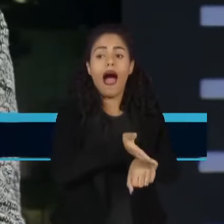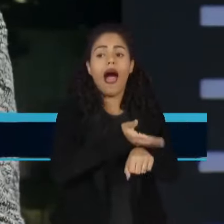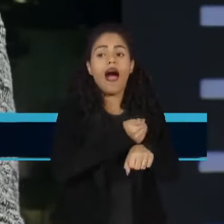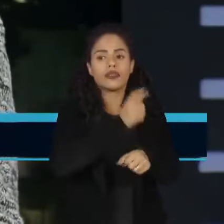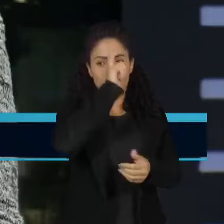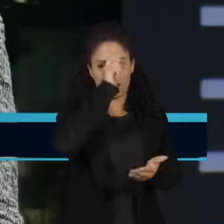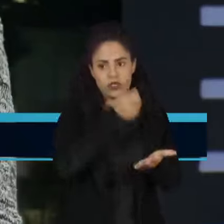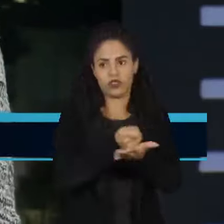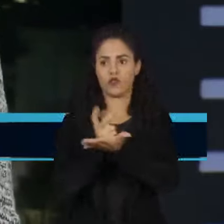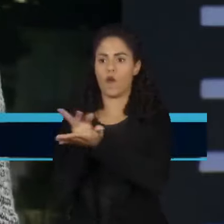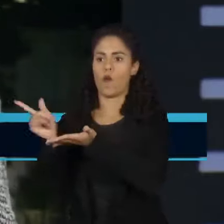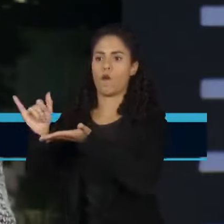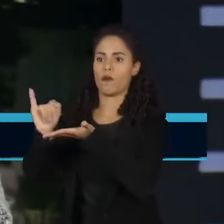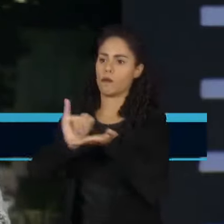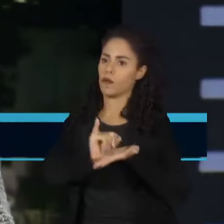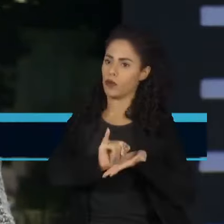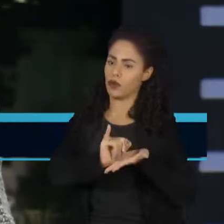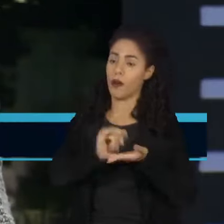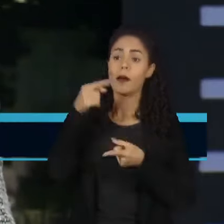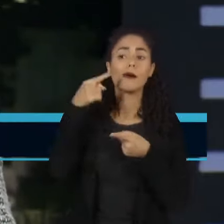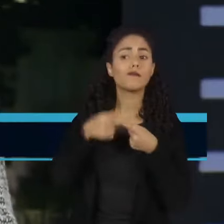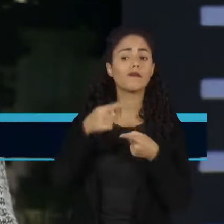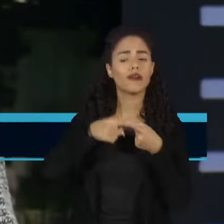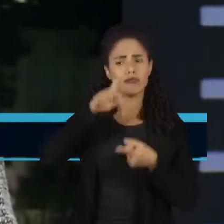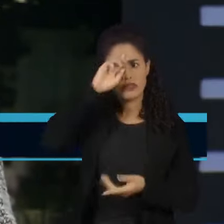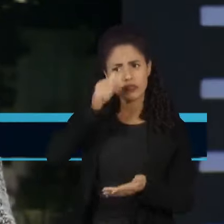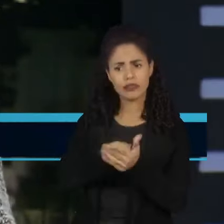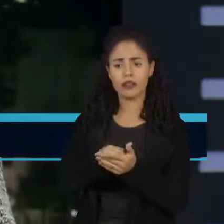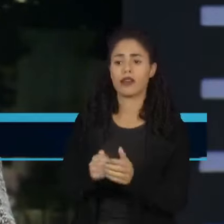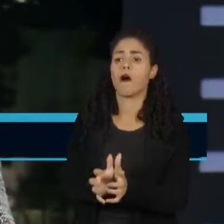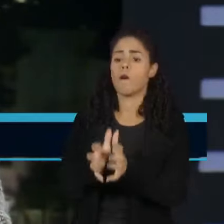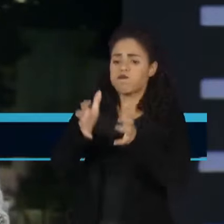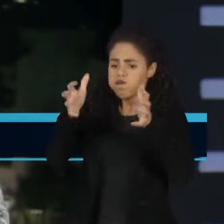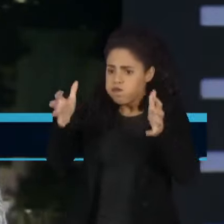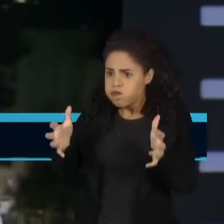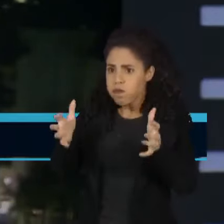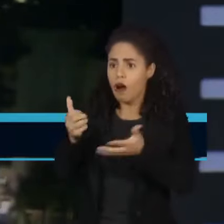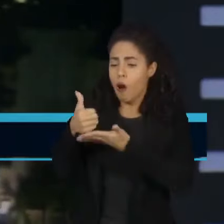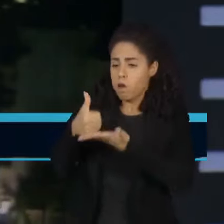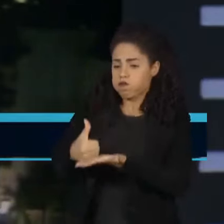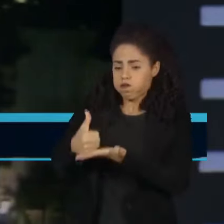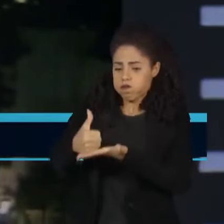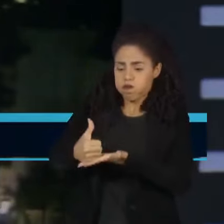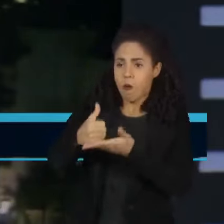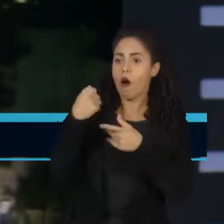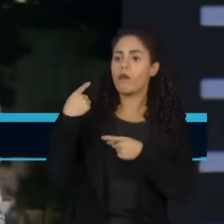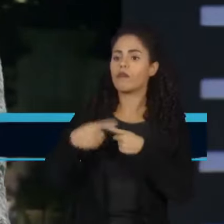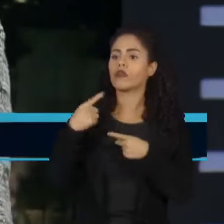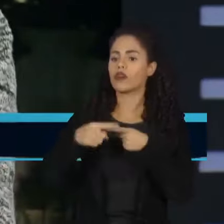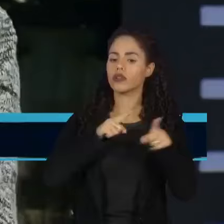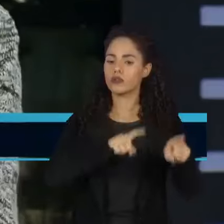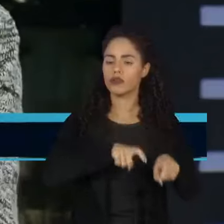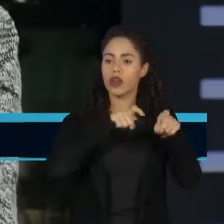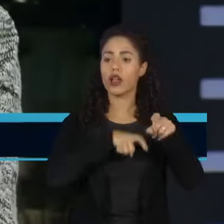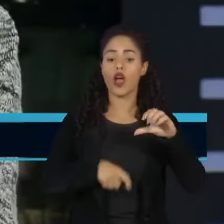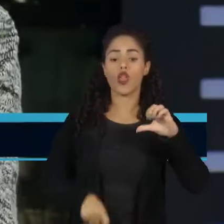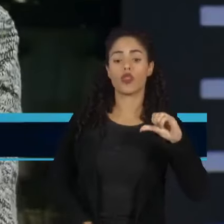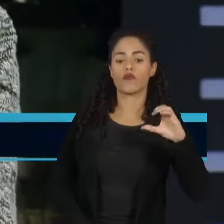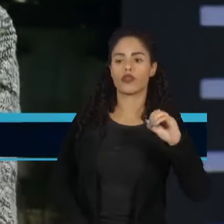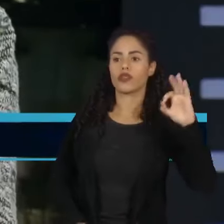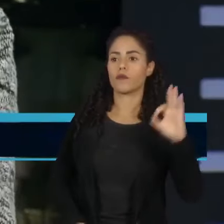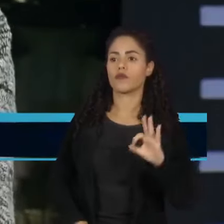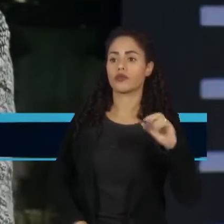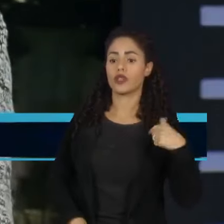a importação, porque quando você decide um volume desse para importar, os produtores já tinham dito, 90% da safra